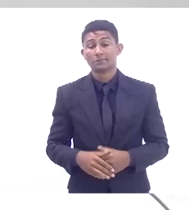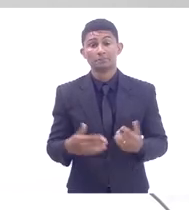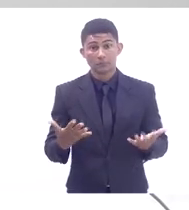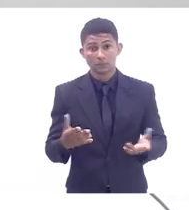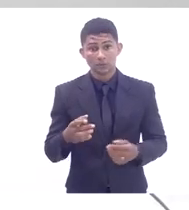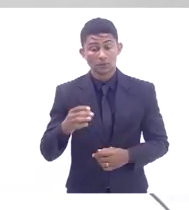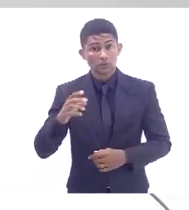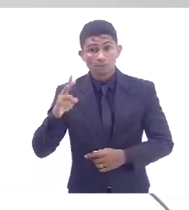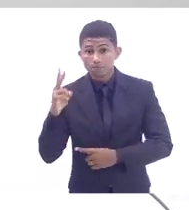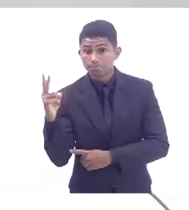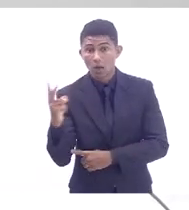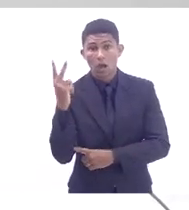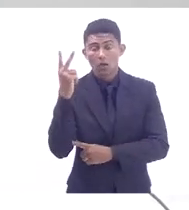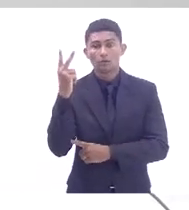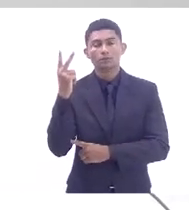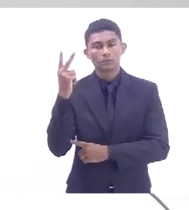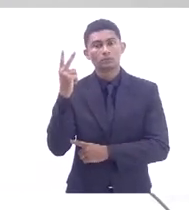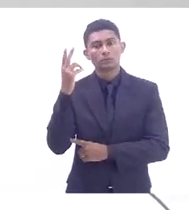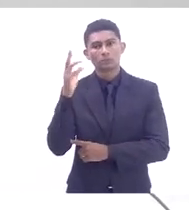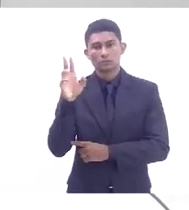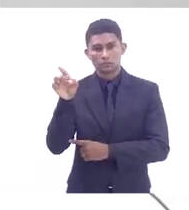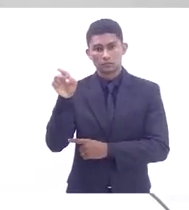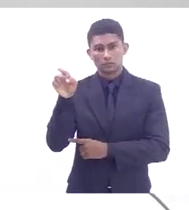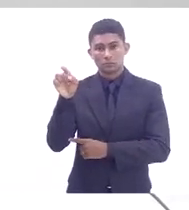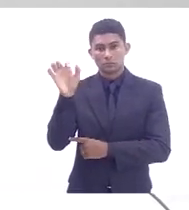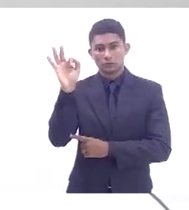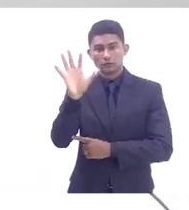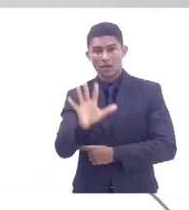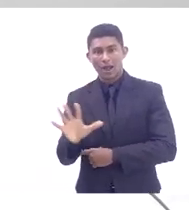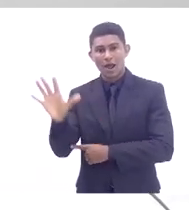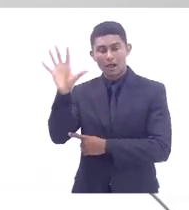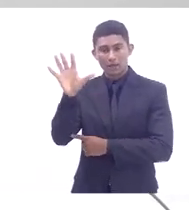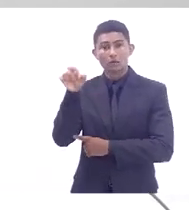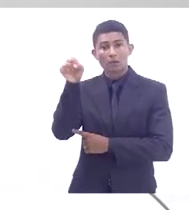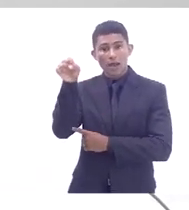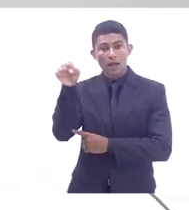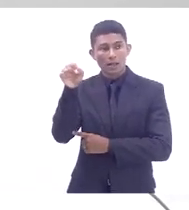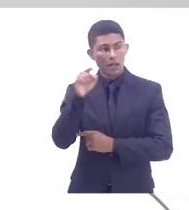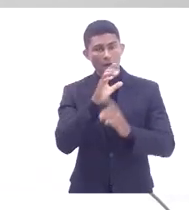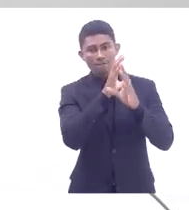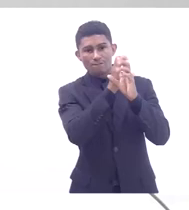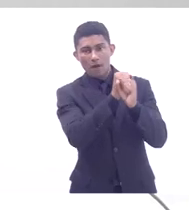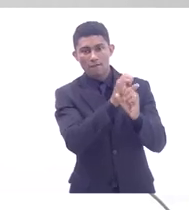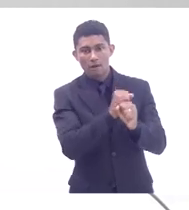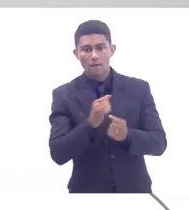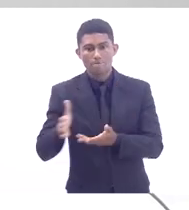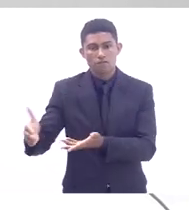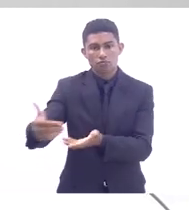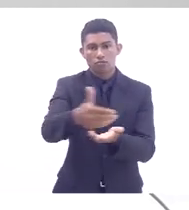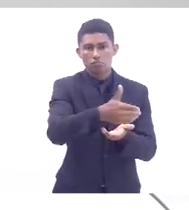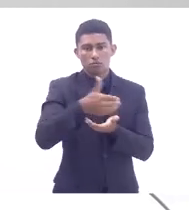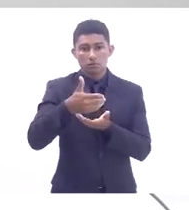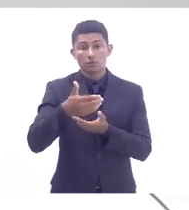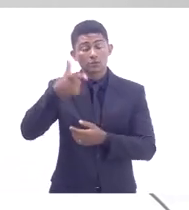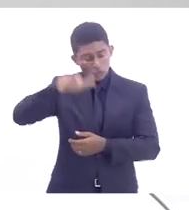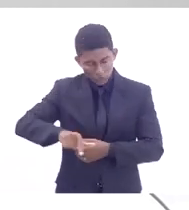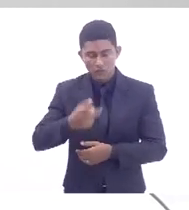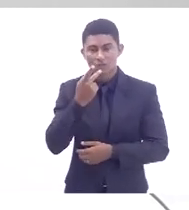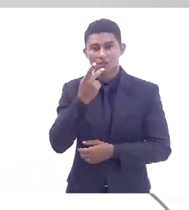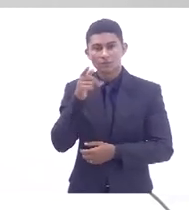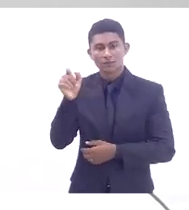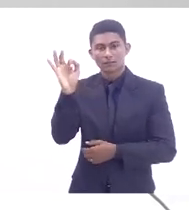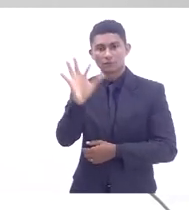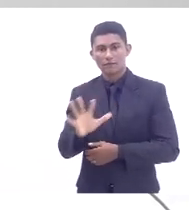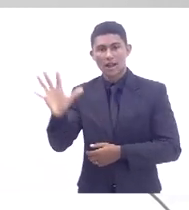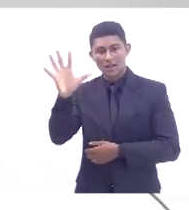valor anualmente arrecadado pela união entre boot no território do Estado eu vou repetir para não parecer que é uma confusão a união